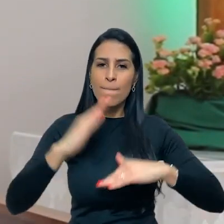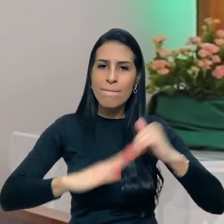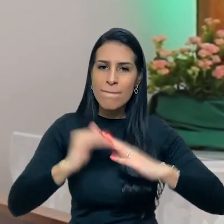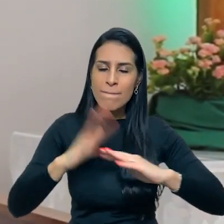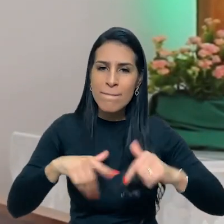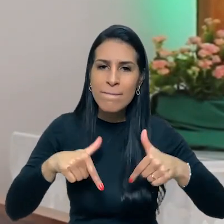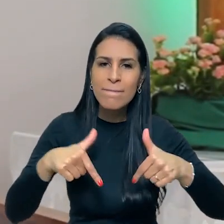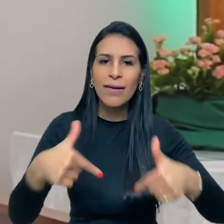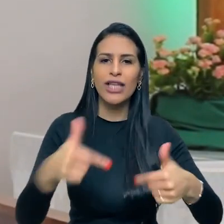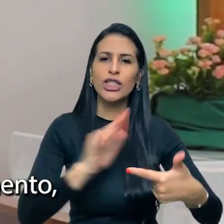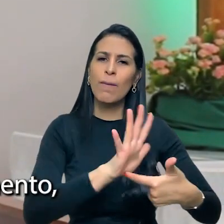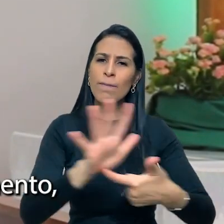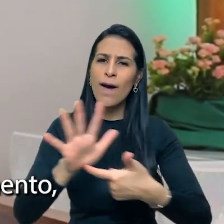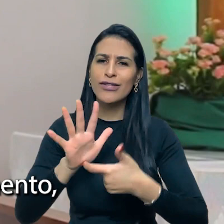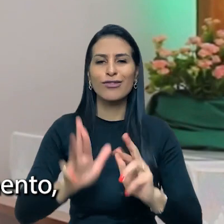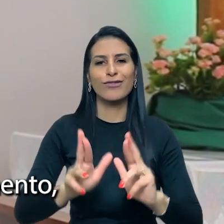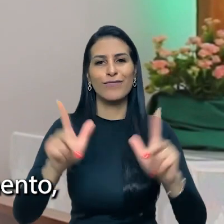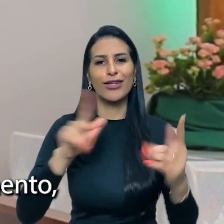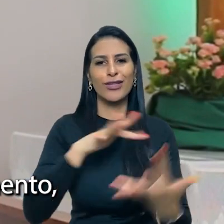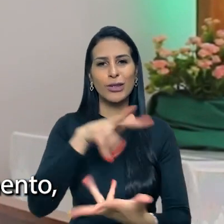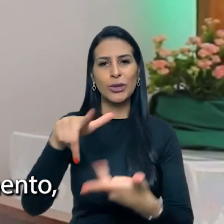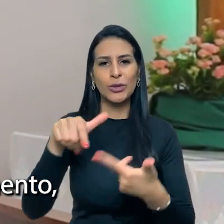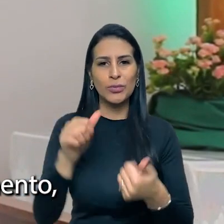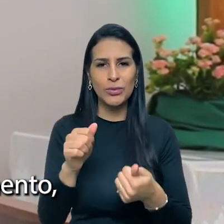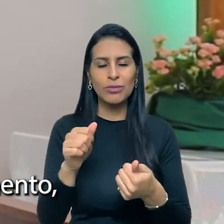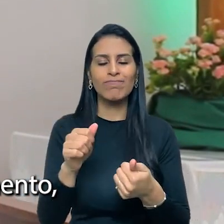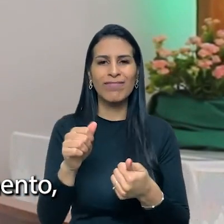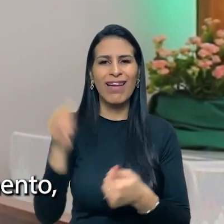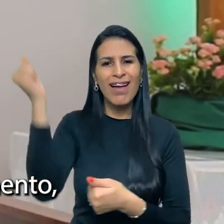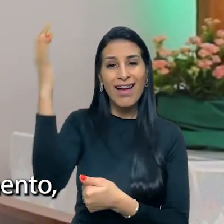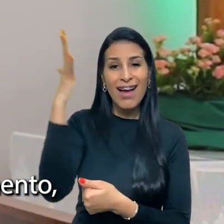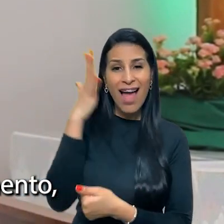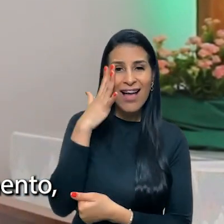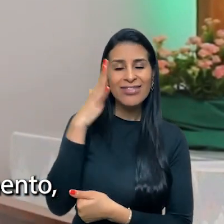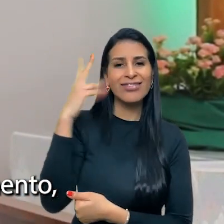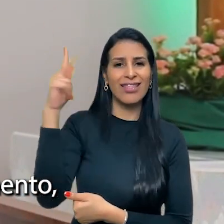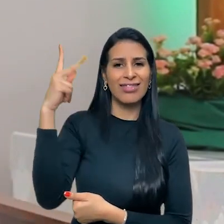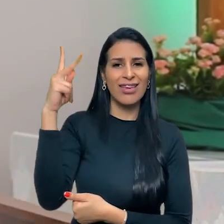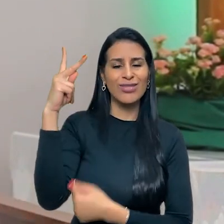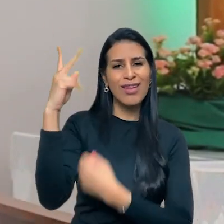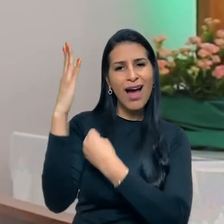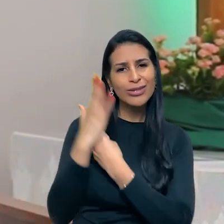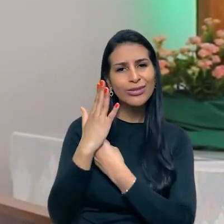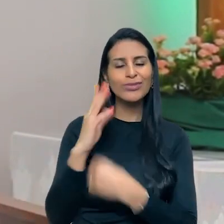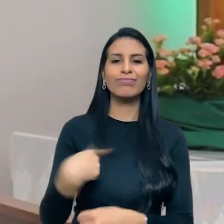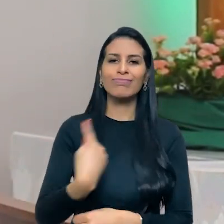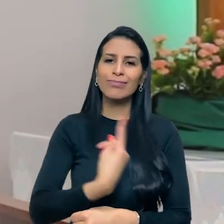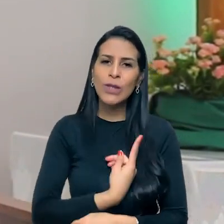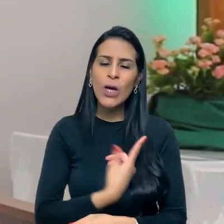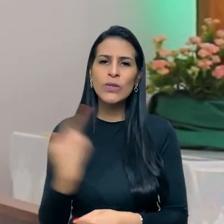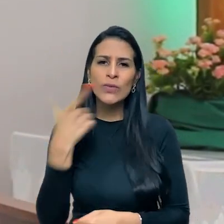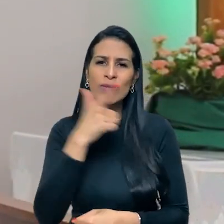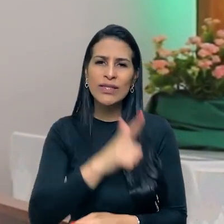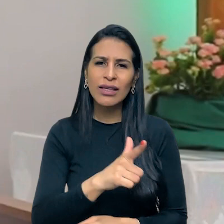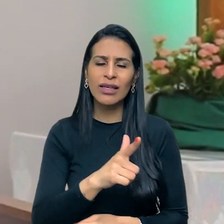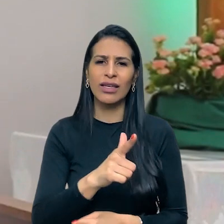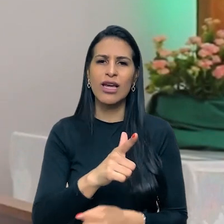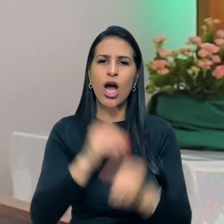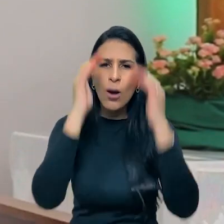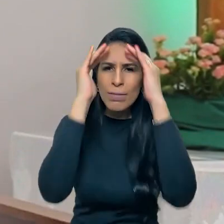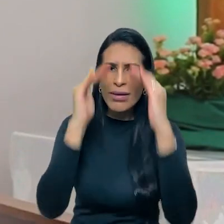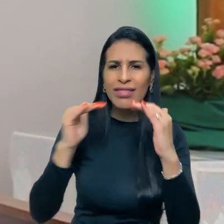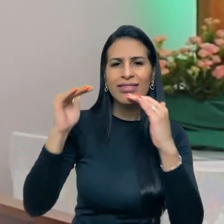Estimados irmãos e irmãs, que a graça do Senhor, que é maior do que o nosso entendimento, nos ajude a viver dentro